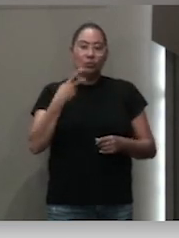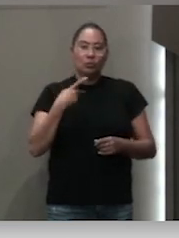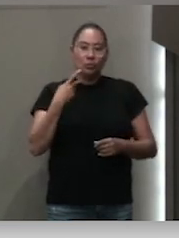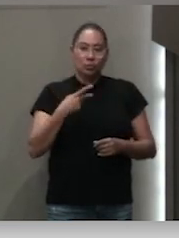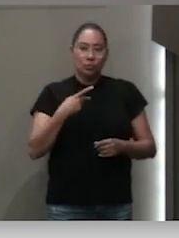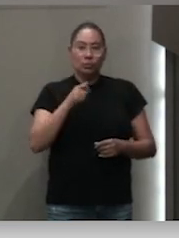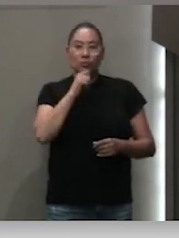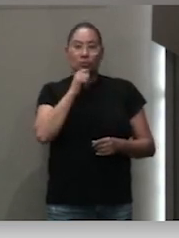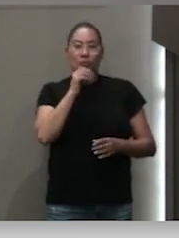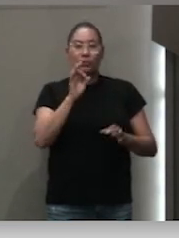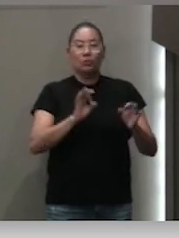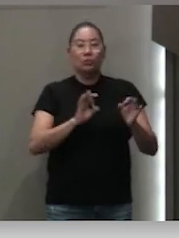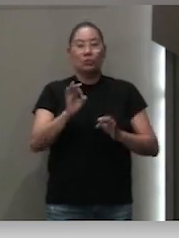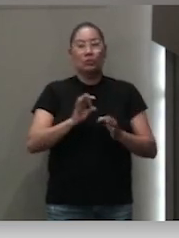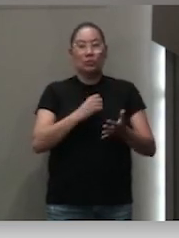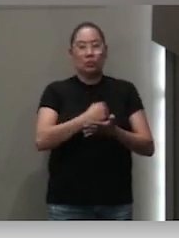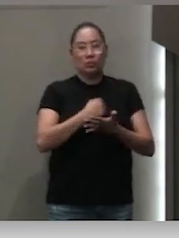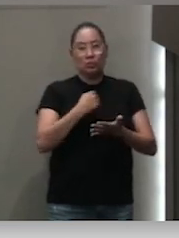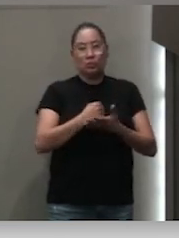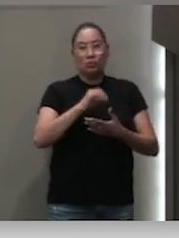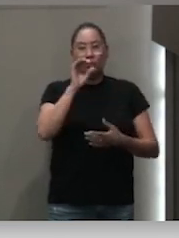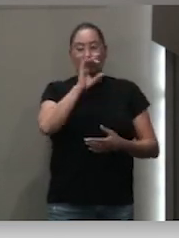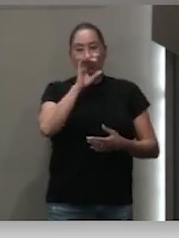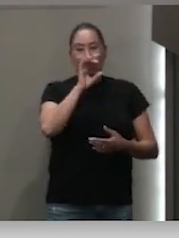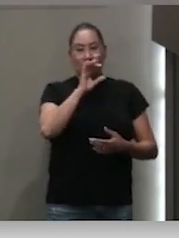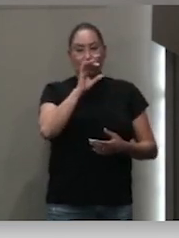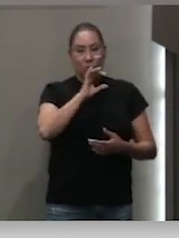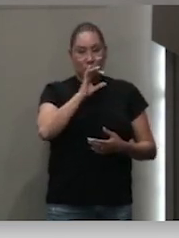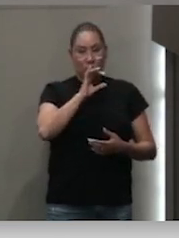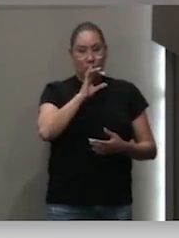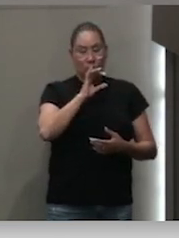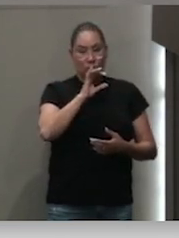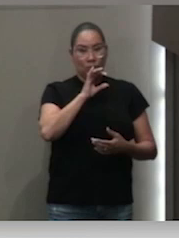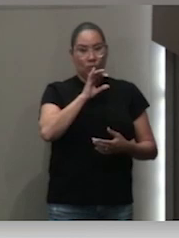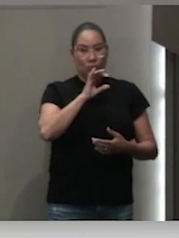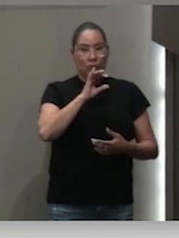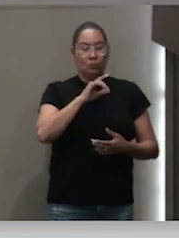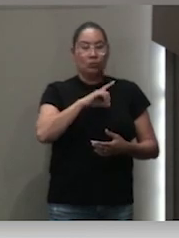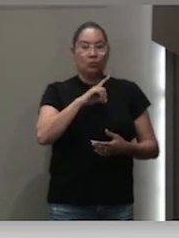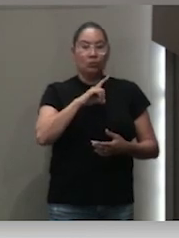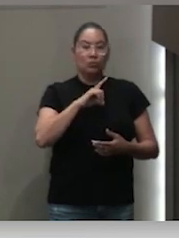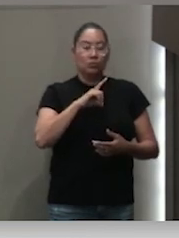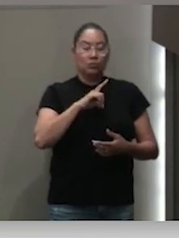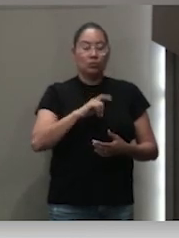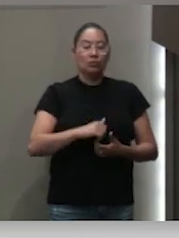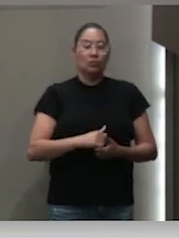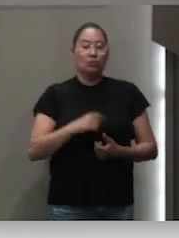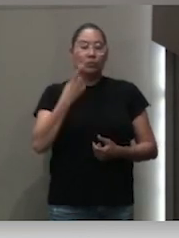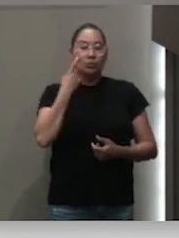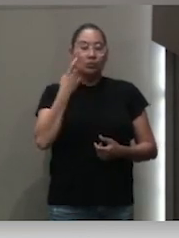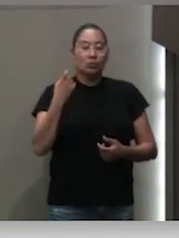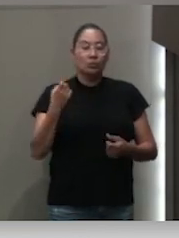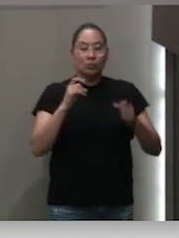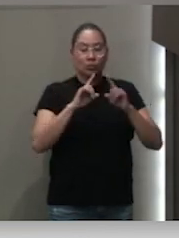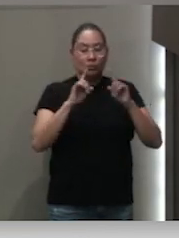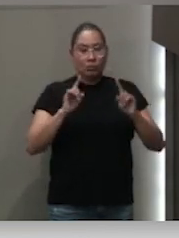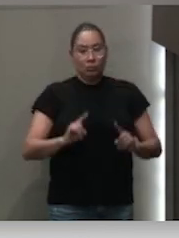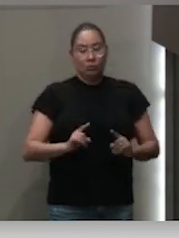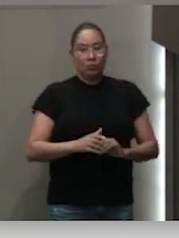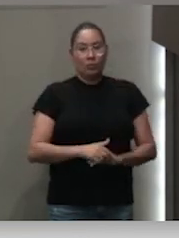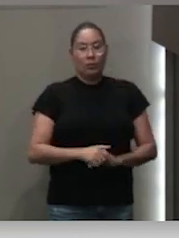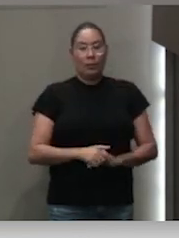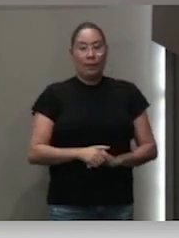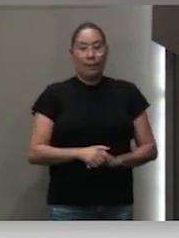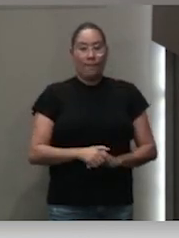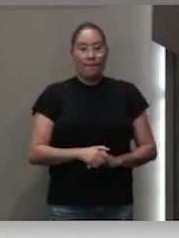projetos com contratações emergenciais sobre alegada excepcionalidade do interesse público na